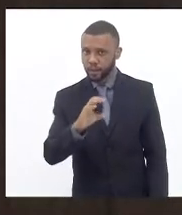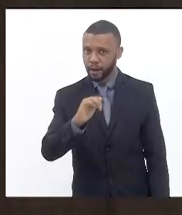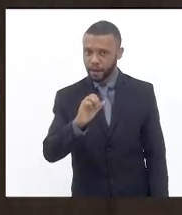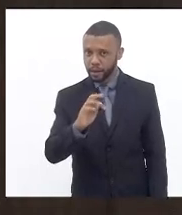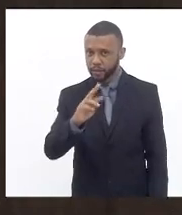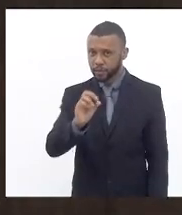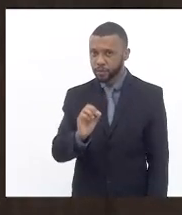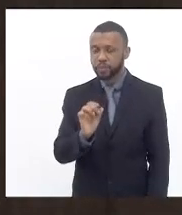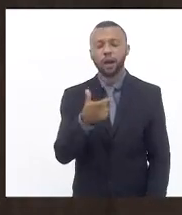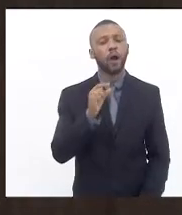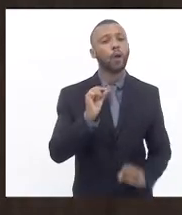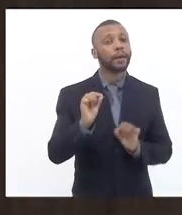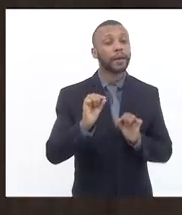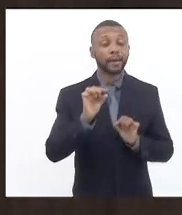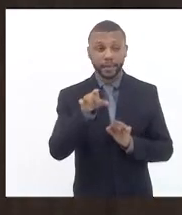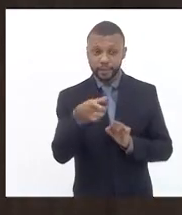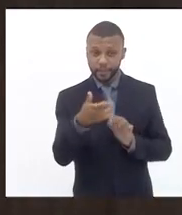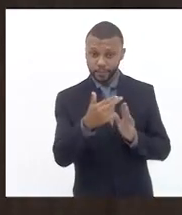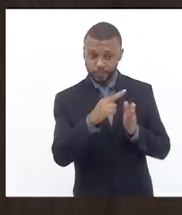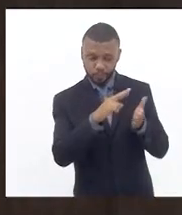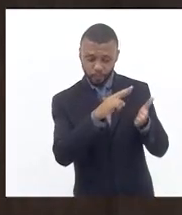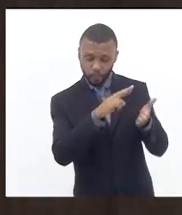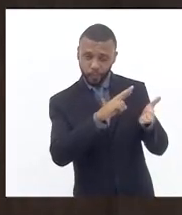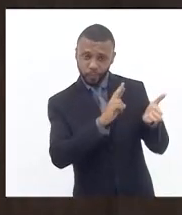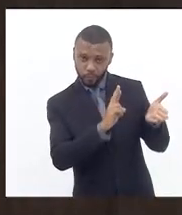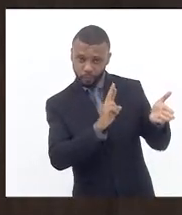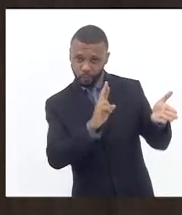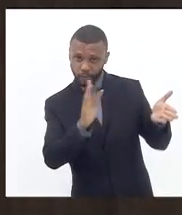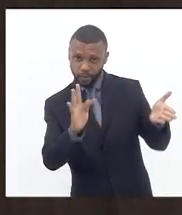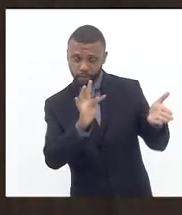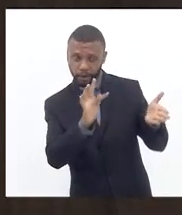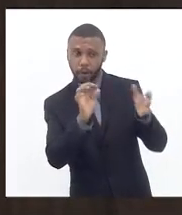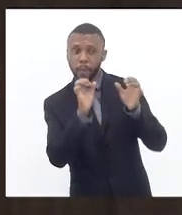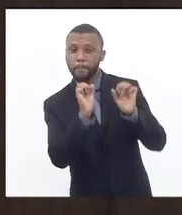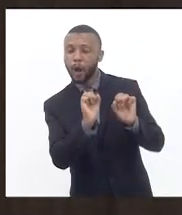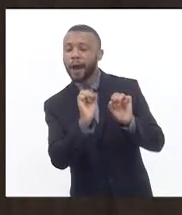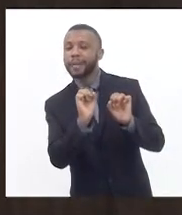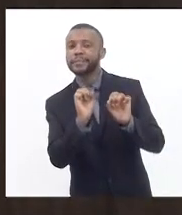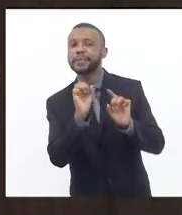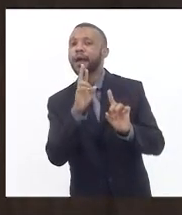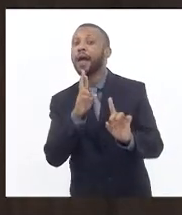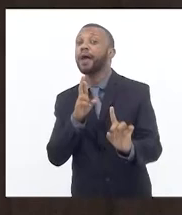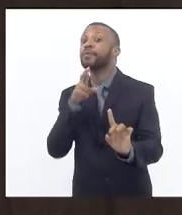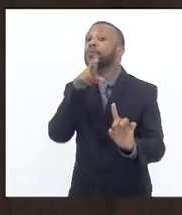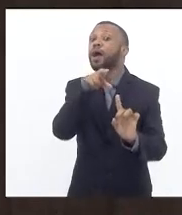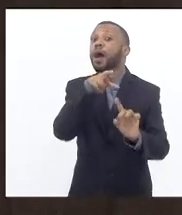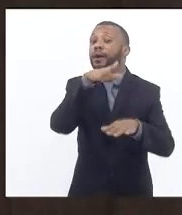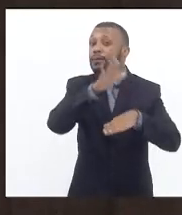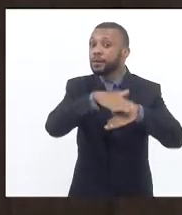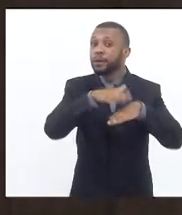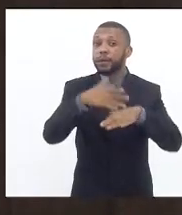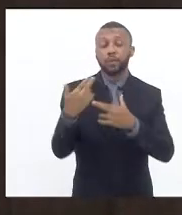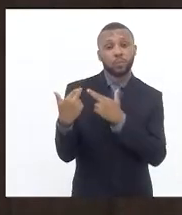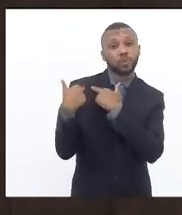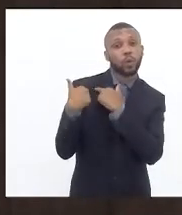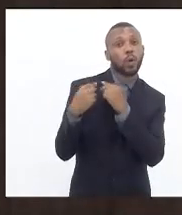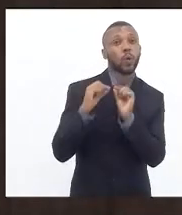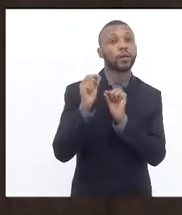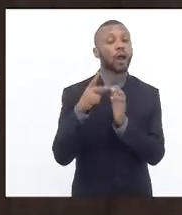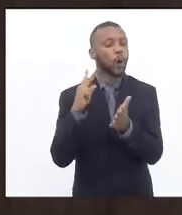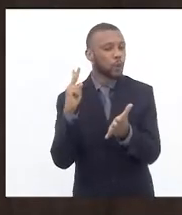esse regime de recuperação fiscal Toque Em algum momento tasha aqueles que são responsáveis por que aconteceu